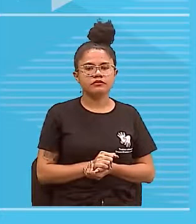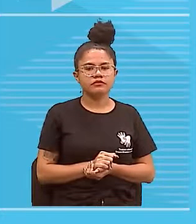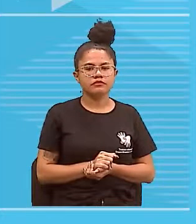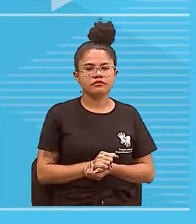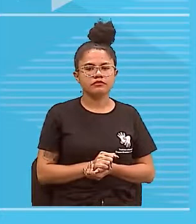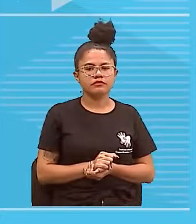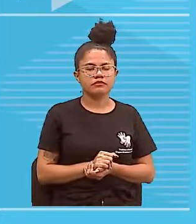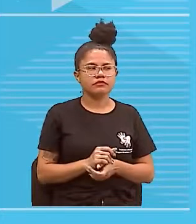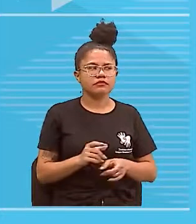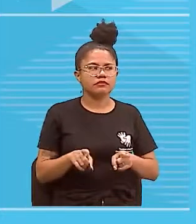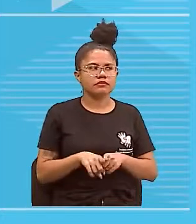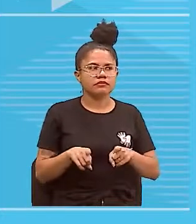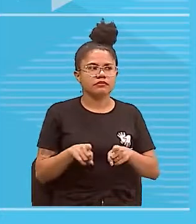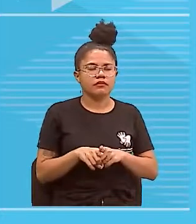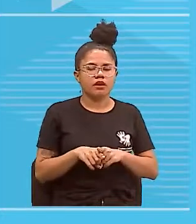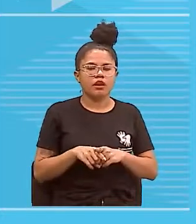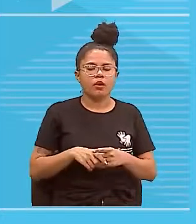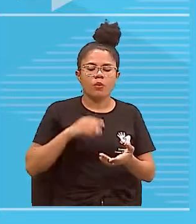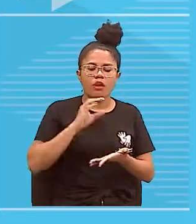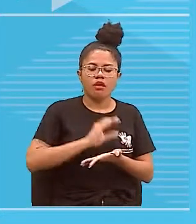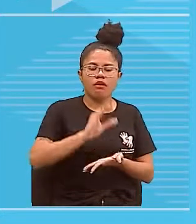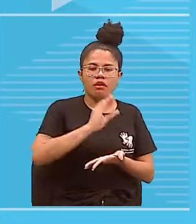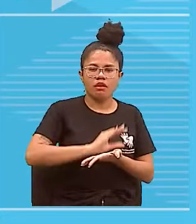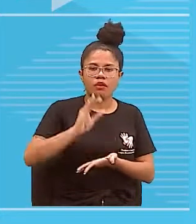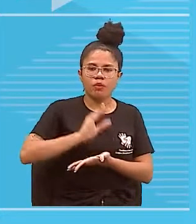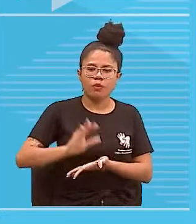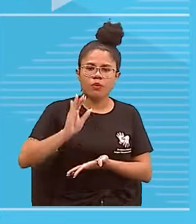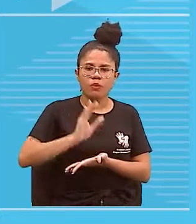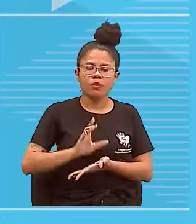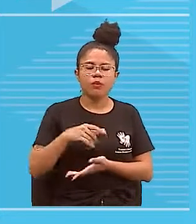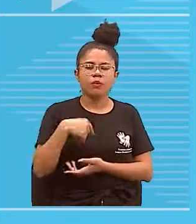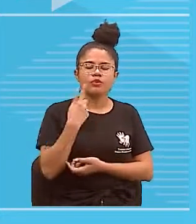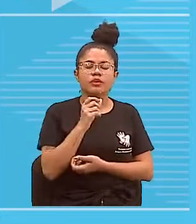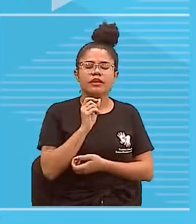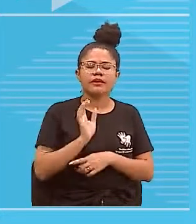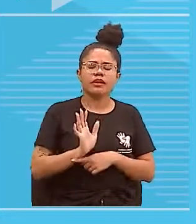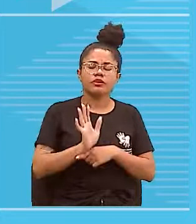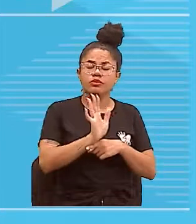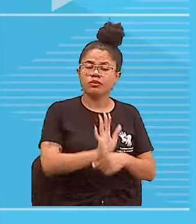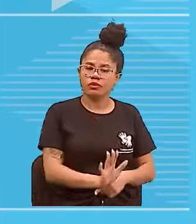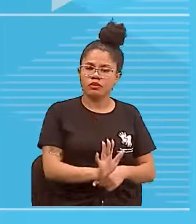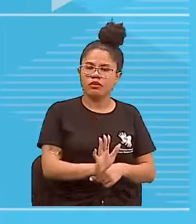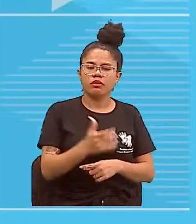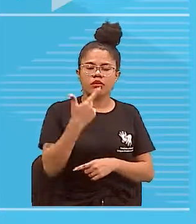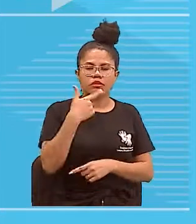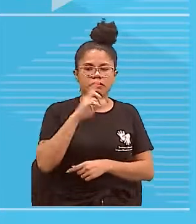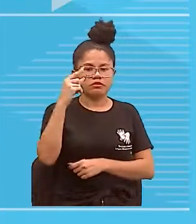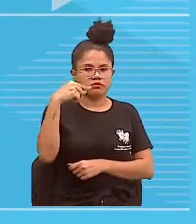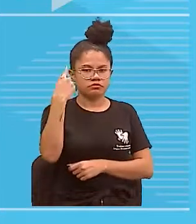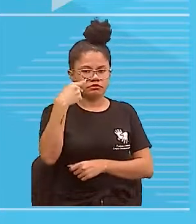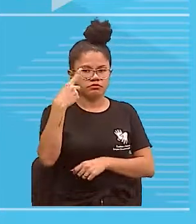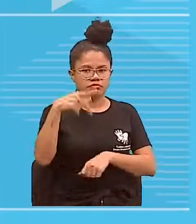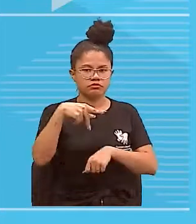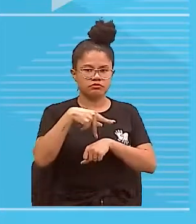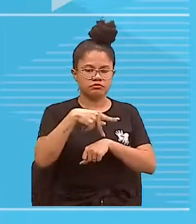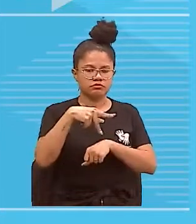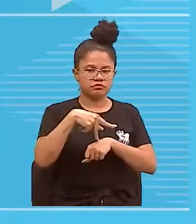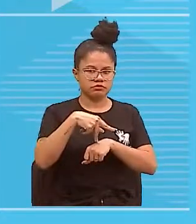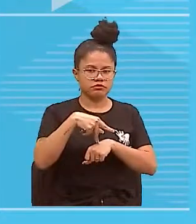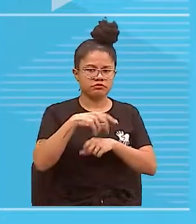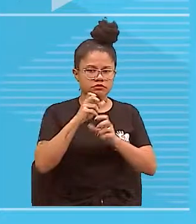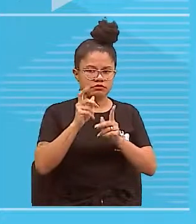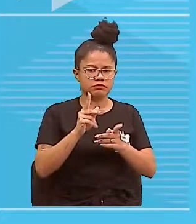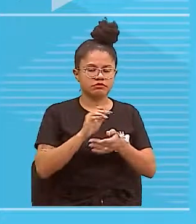com o aporte financeiro vou chamar assim foi dos espanhóis por isso que 19 países na América fala